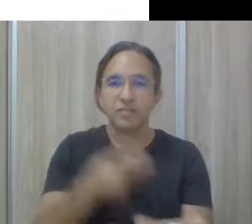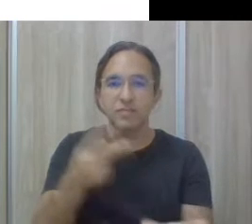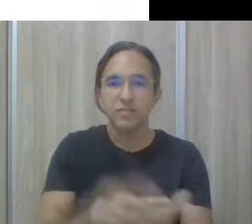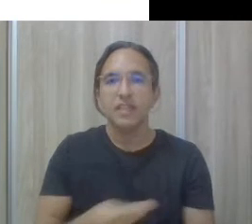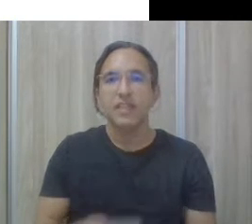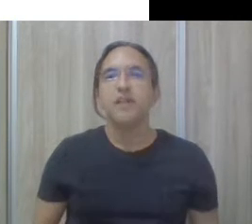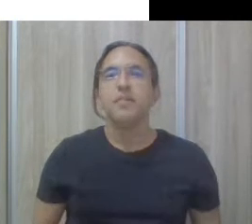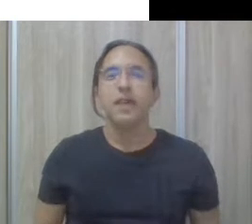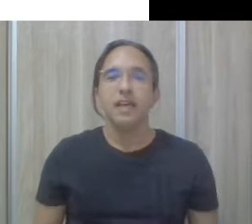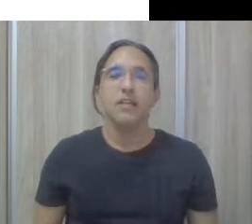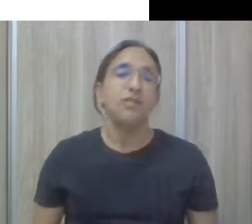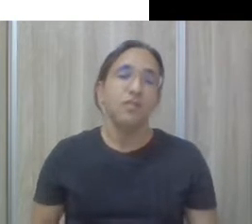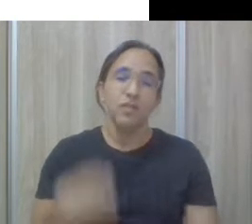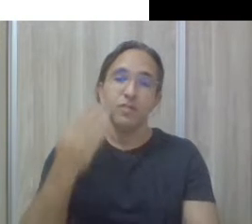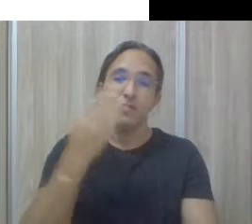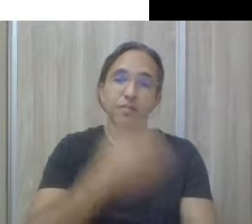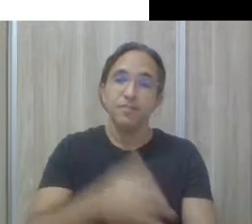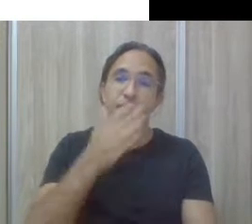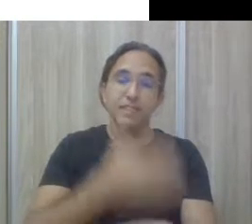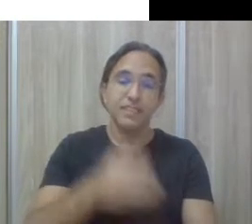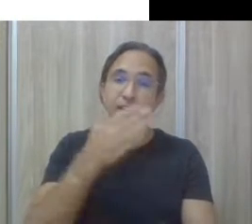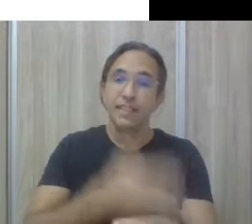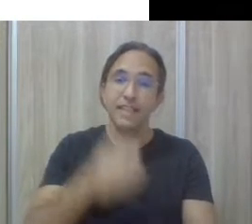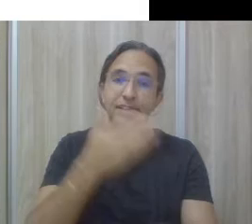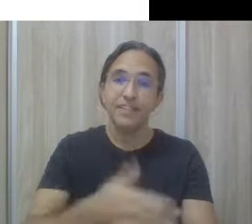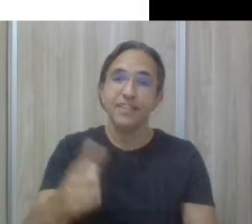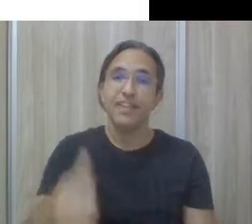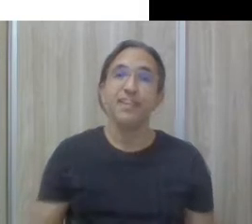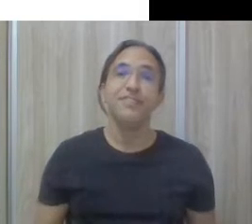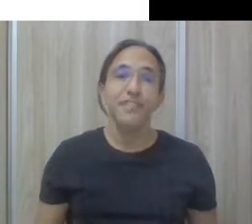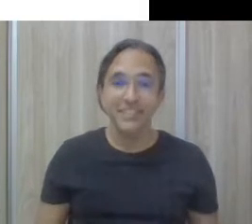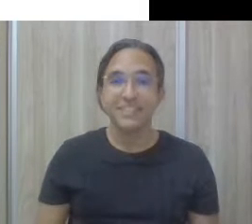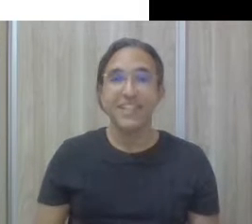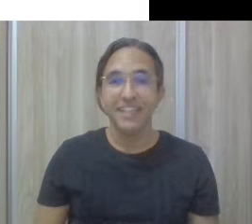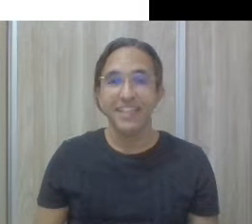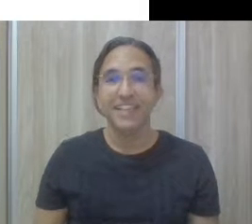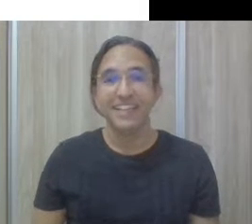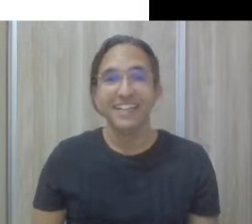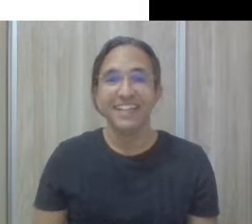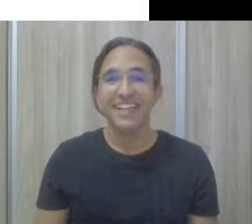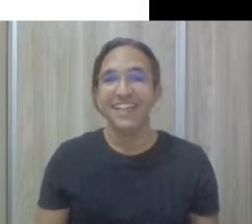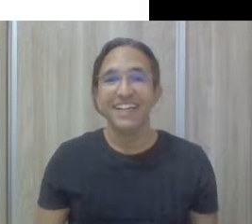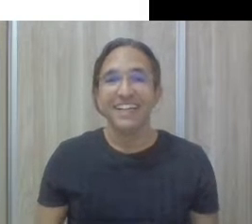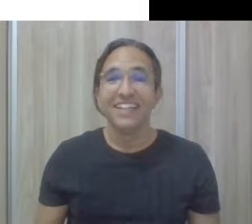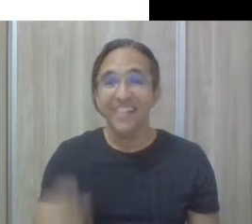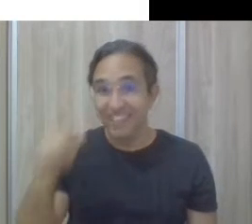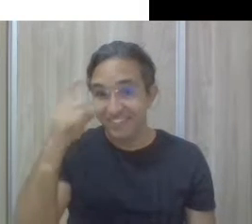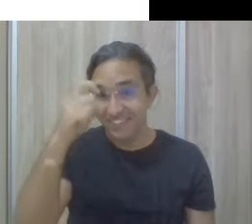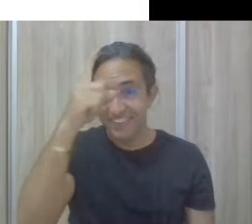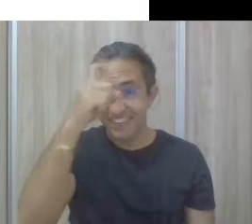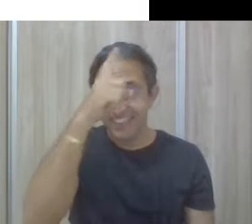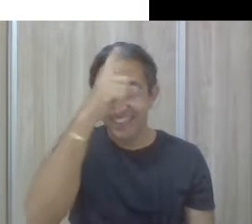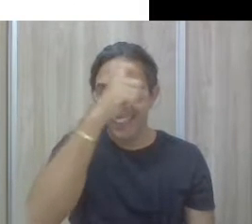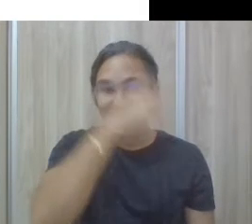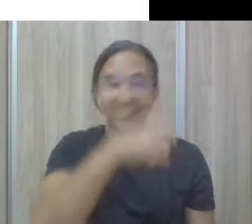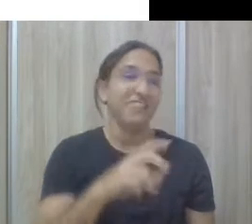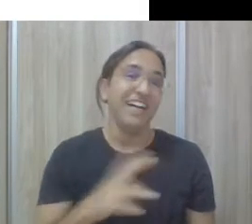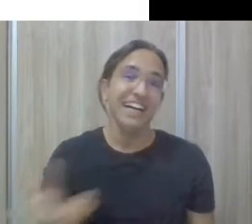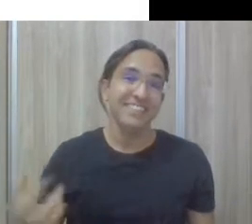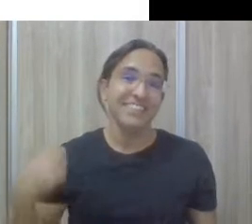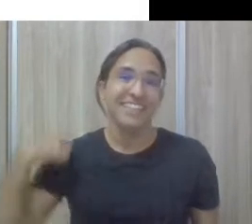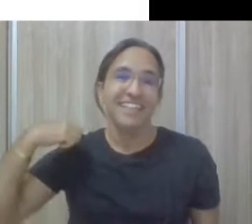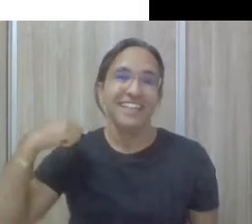errados. Que aí eu tô praticando, né? É difícil, né? É difícil, né? Não